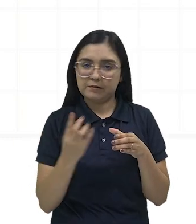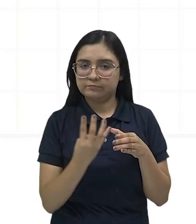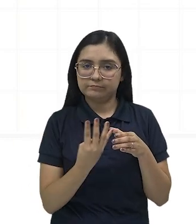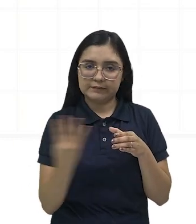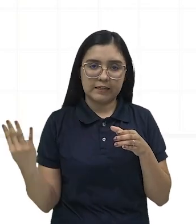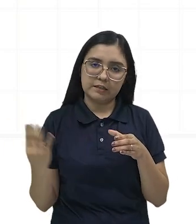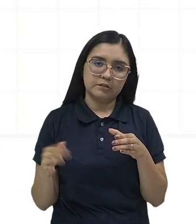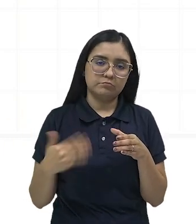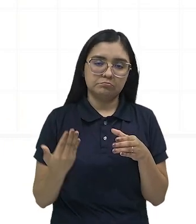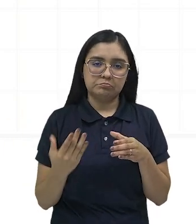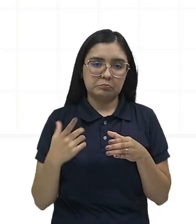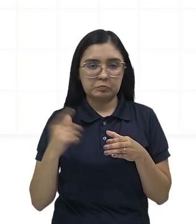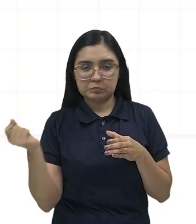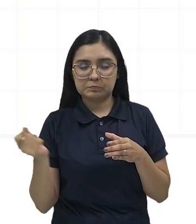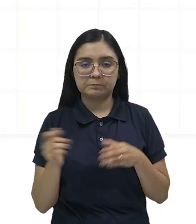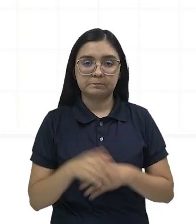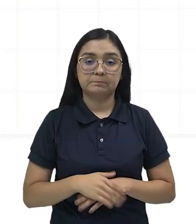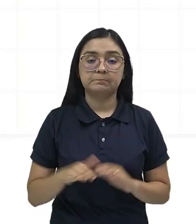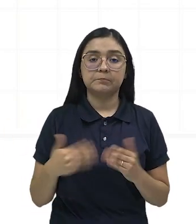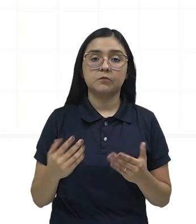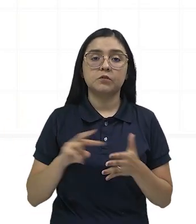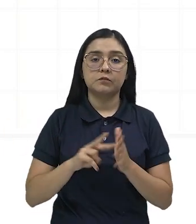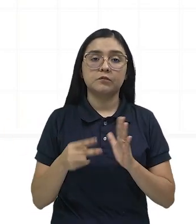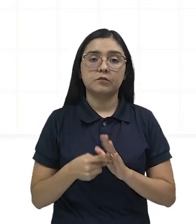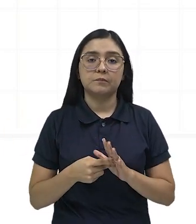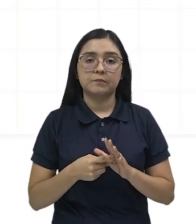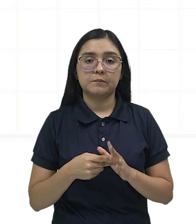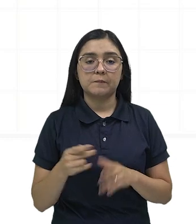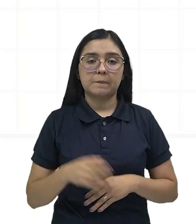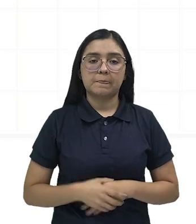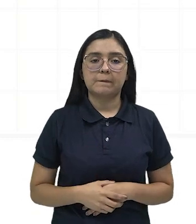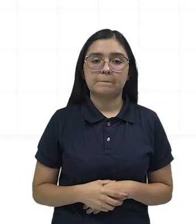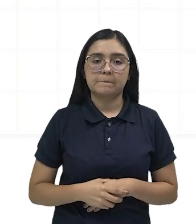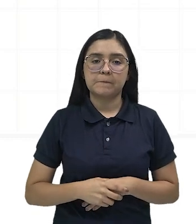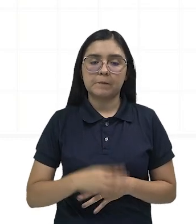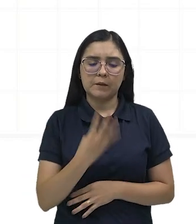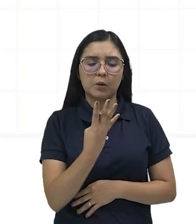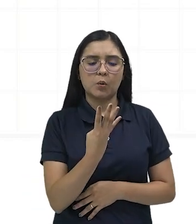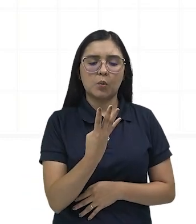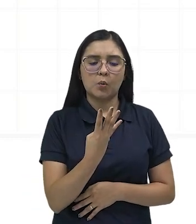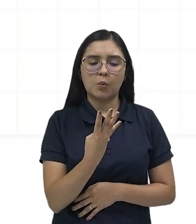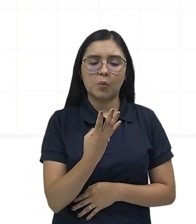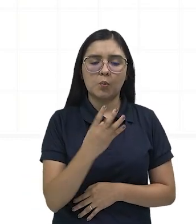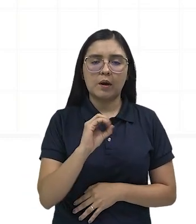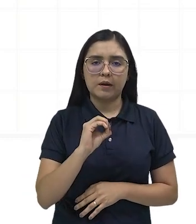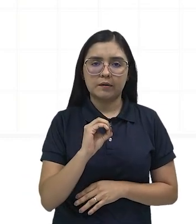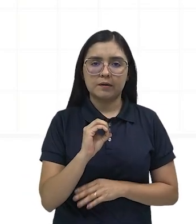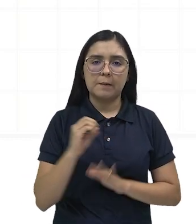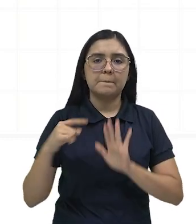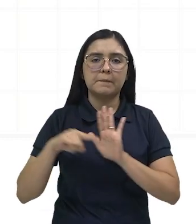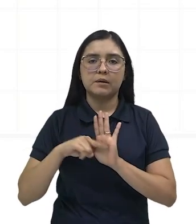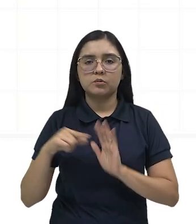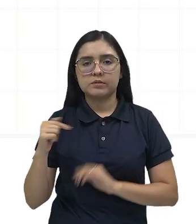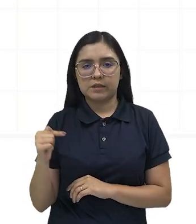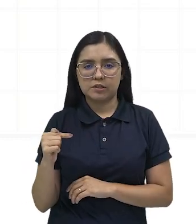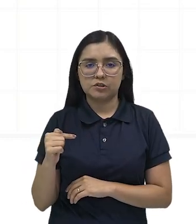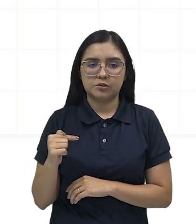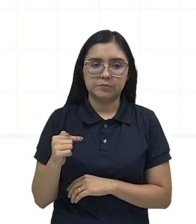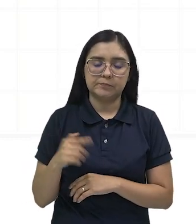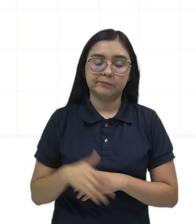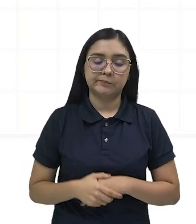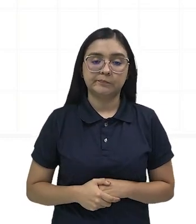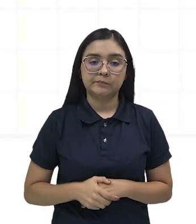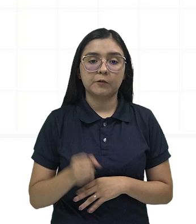Então, significa que desse quantitativo saíram 7. Quantitativo de quem? De